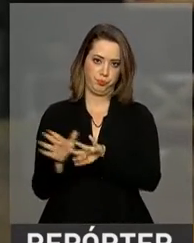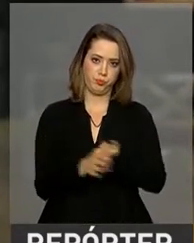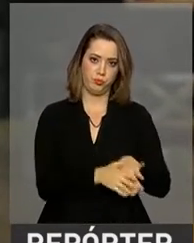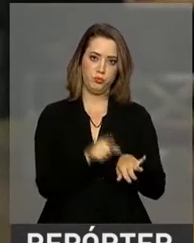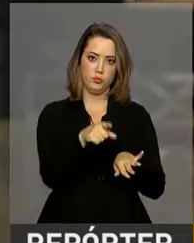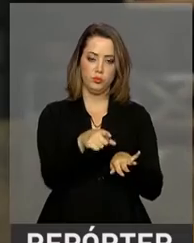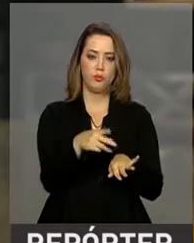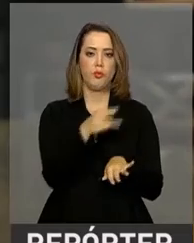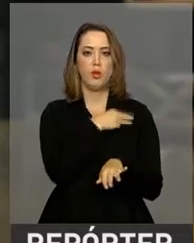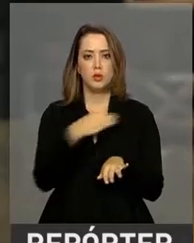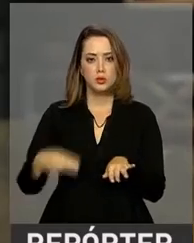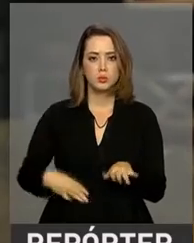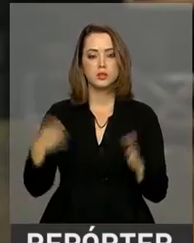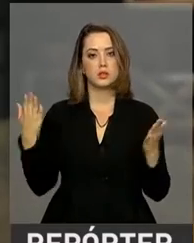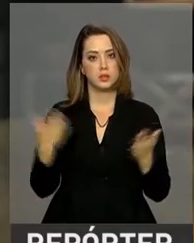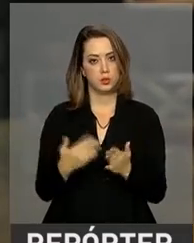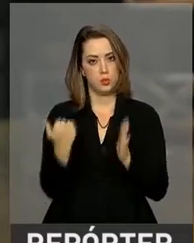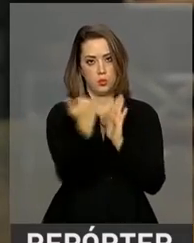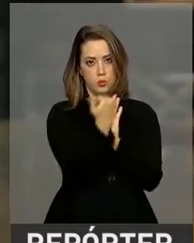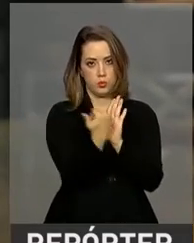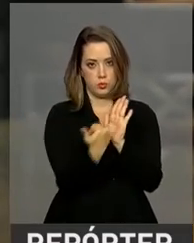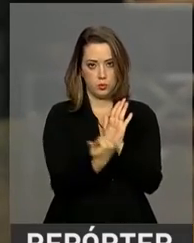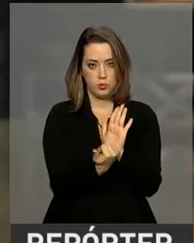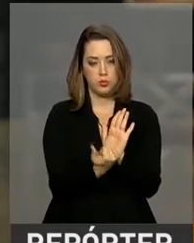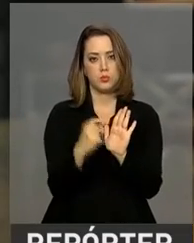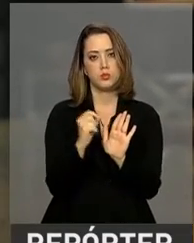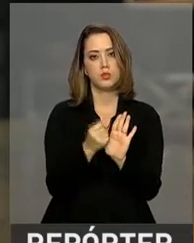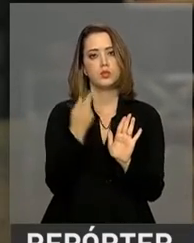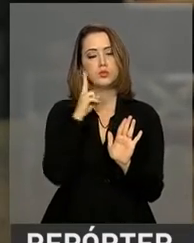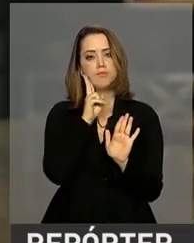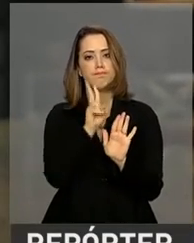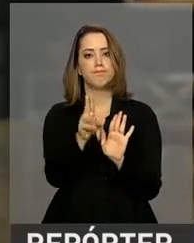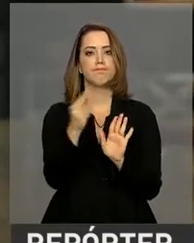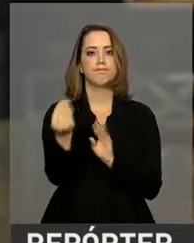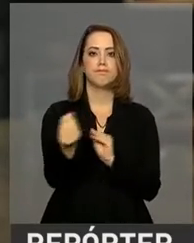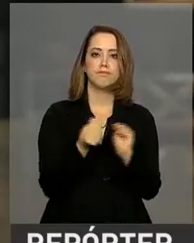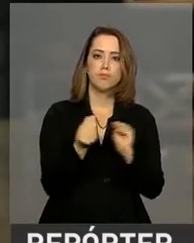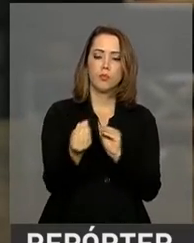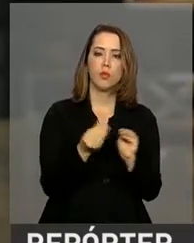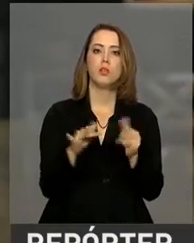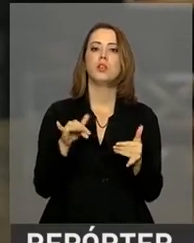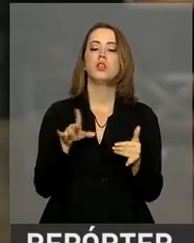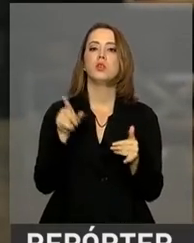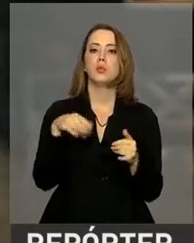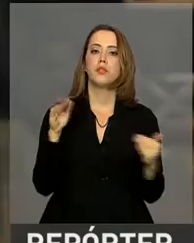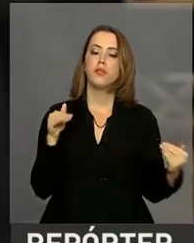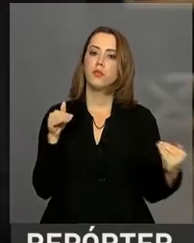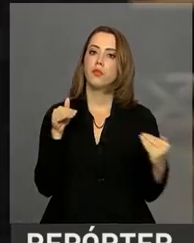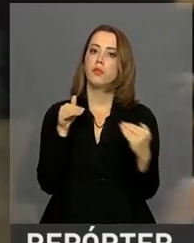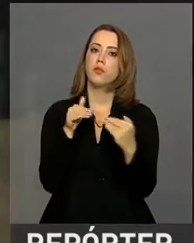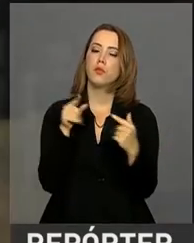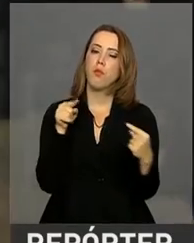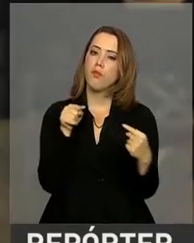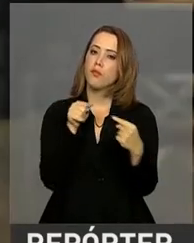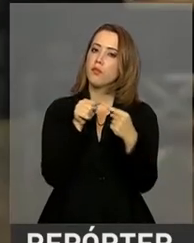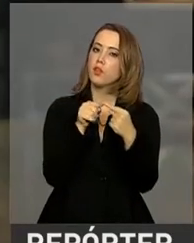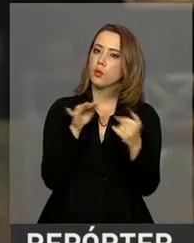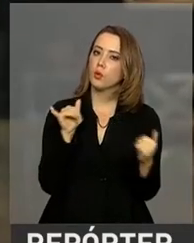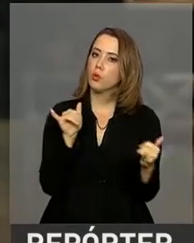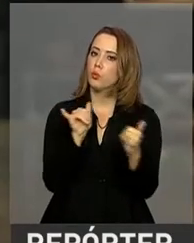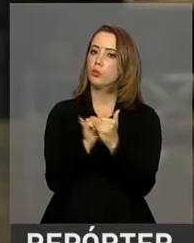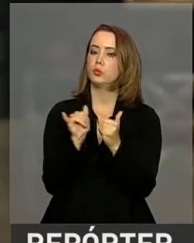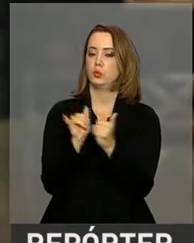um projeto que revê o marco legal do acordo de leniência, com exigências mais